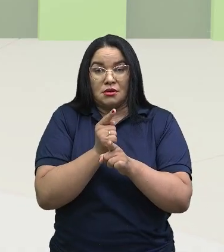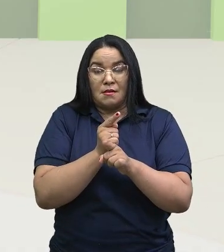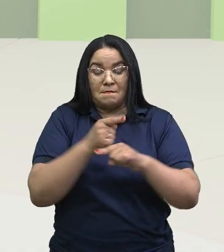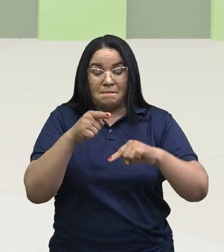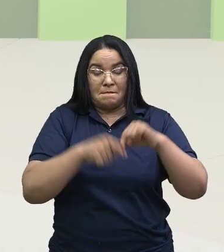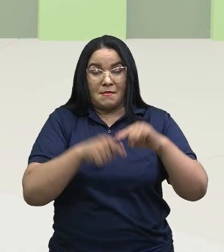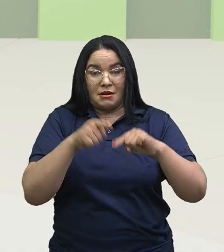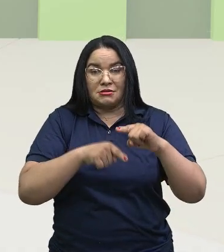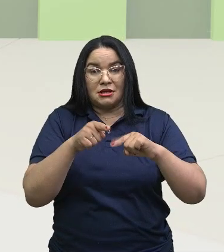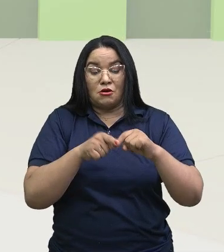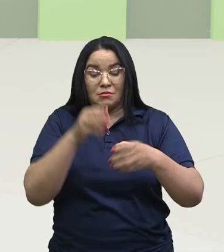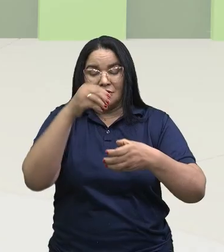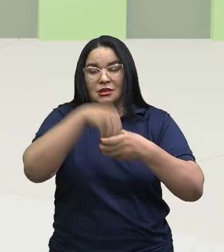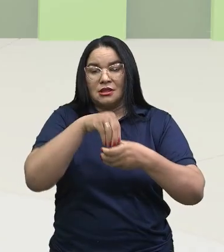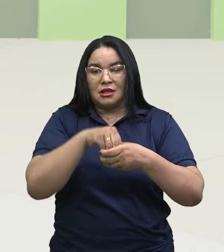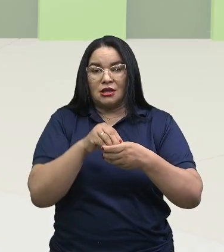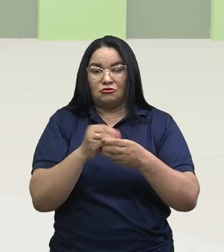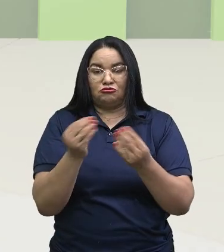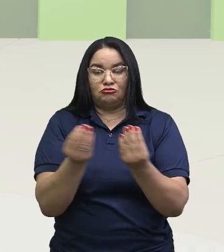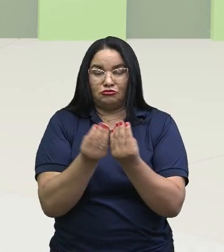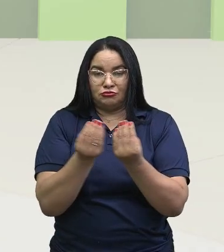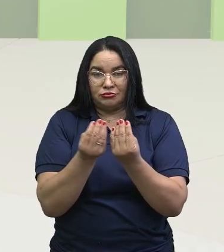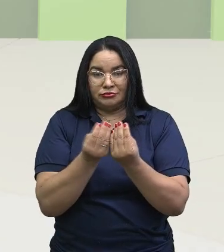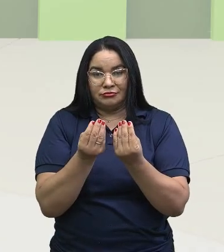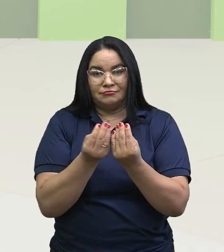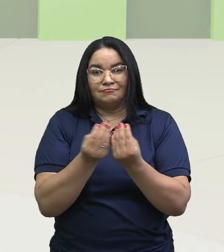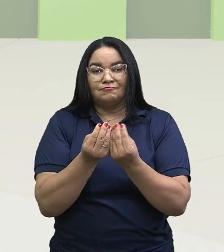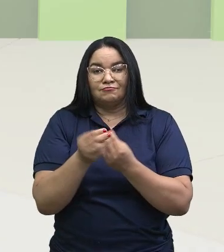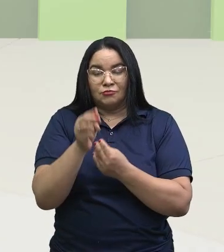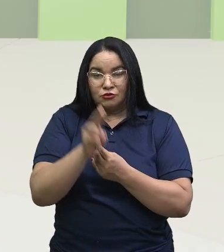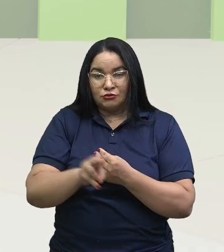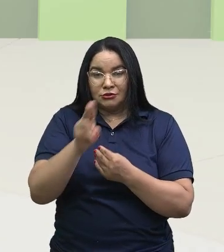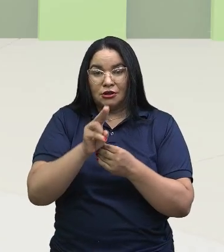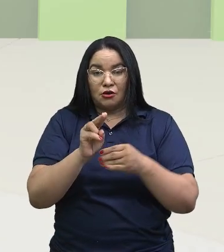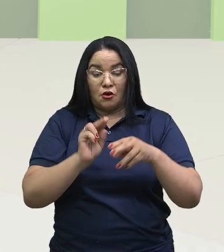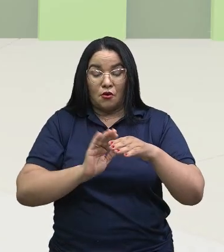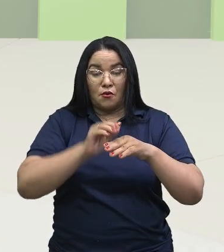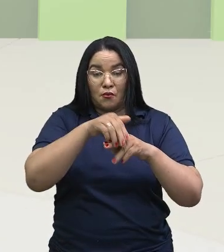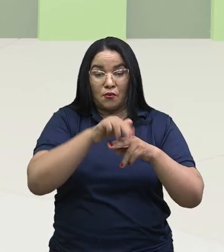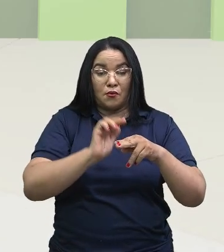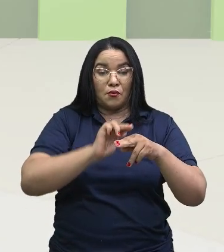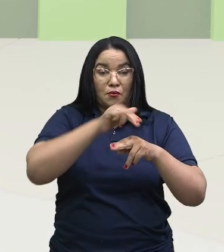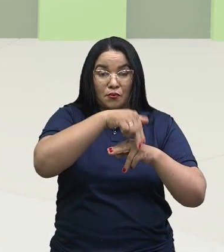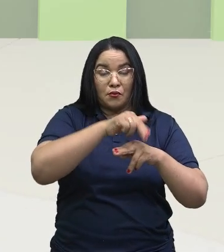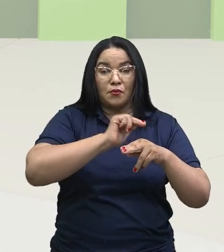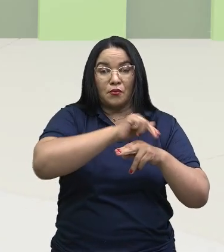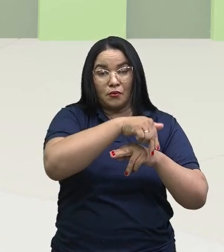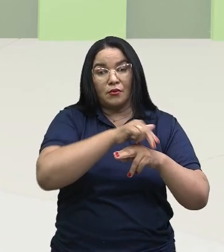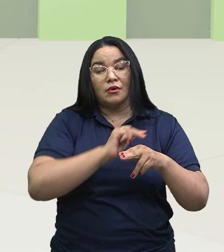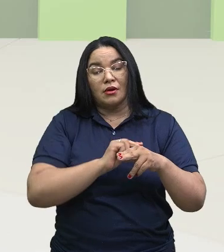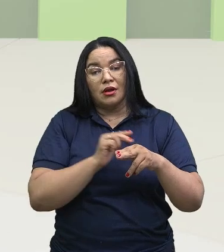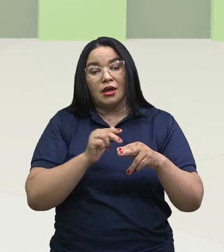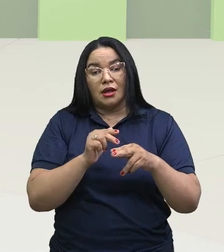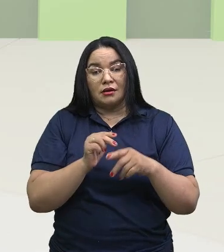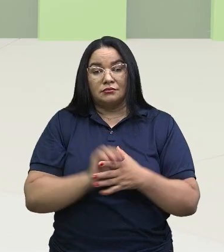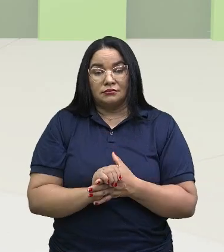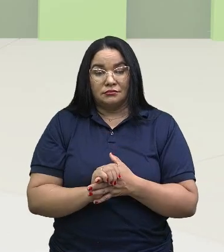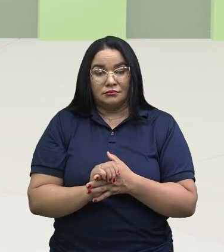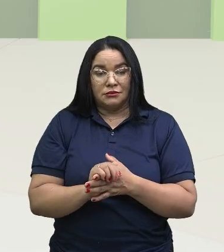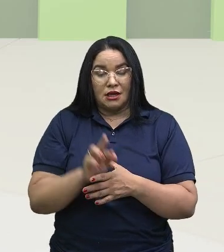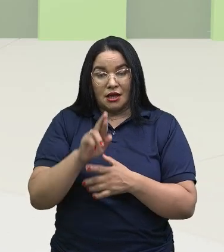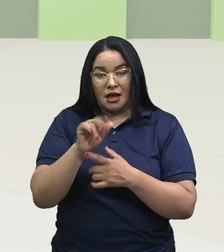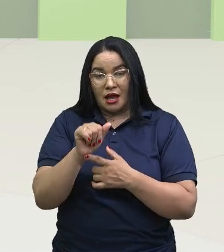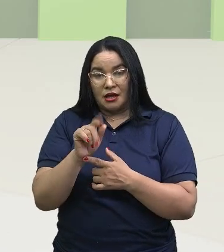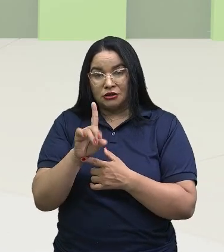dentro tinha a substância que era usada para radioterapia. Então, substâncias radioativas também podem ser